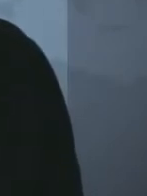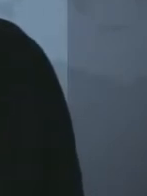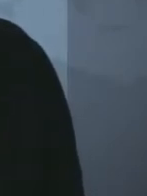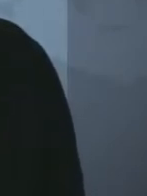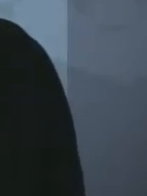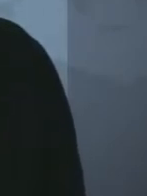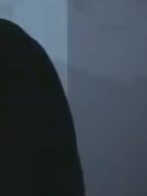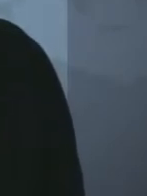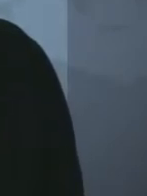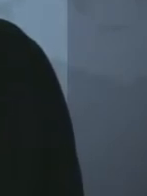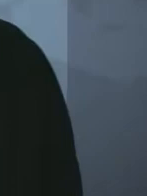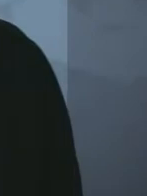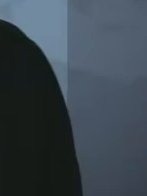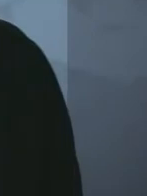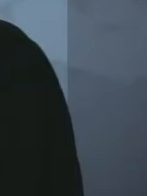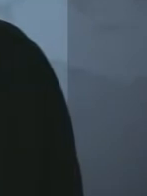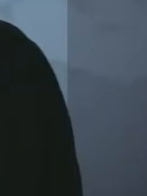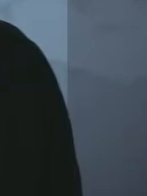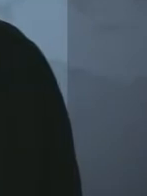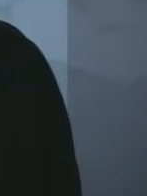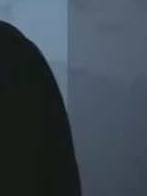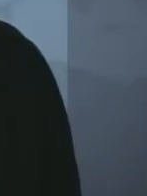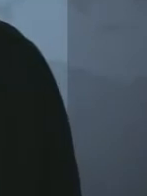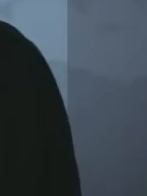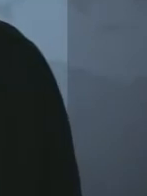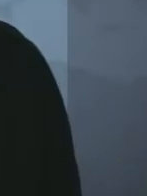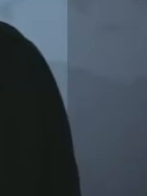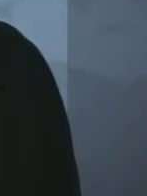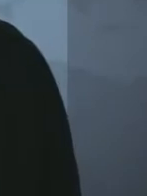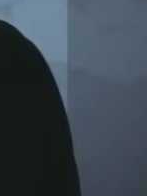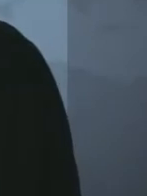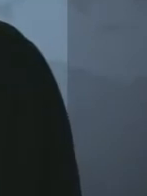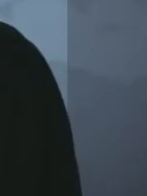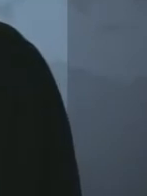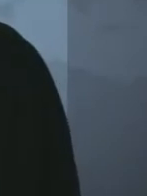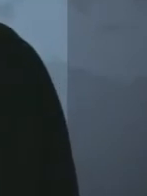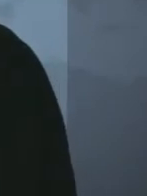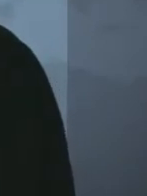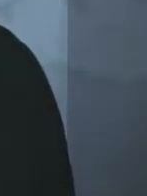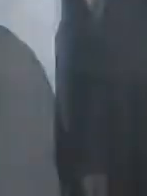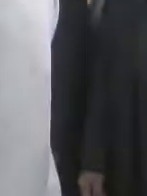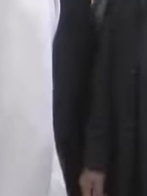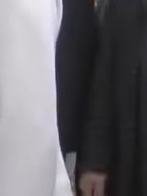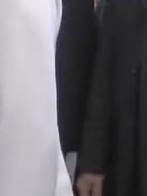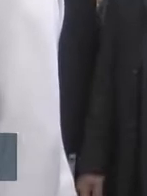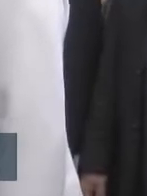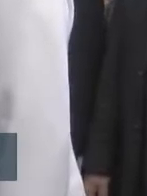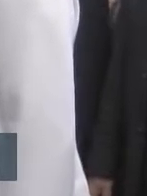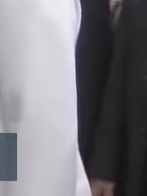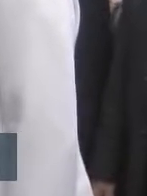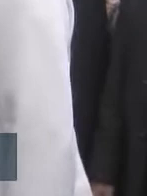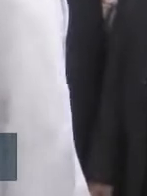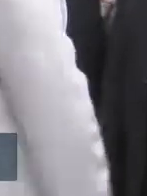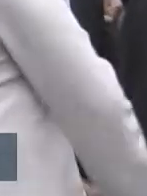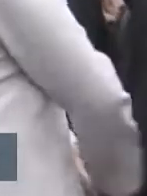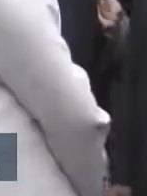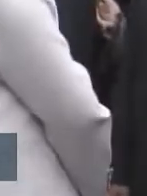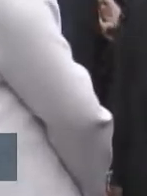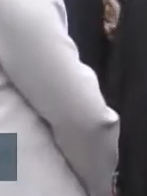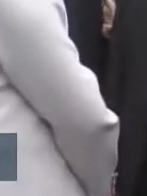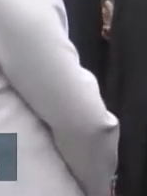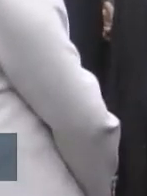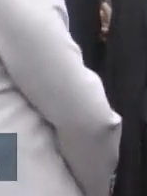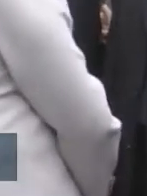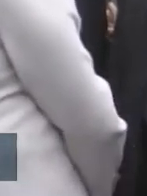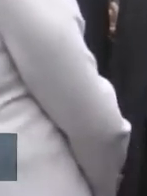ainda em Bruxelas, ela concedeu uma rápida entrevista coletiva. Veja como foi. Hoje a senhora falou que o Brasil está